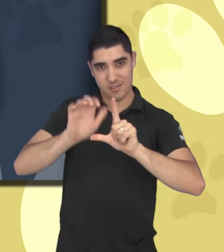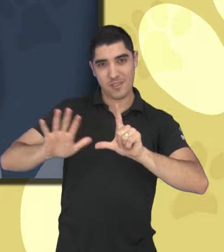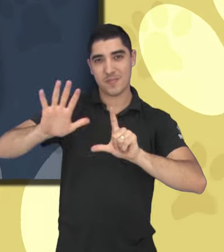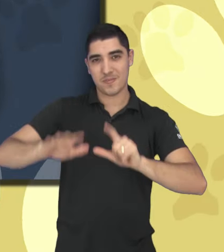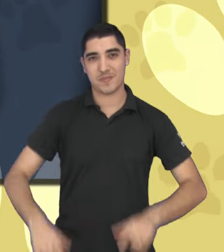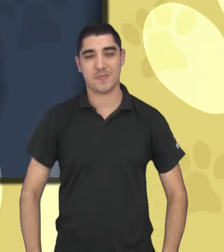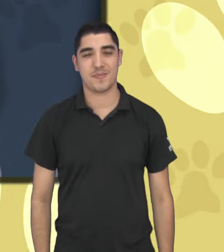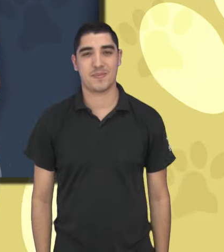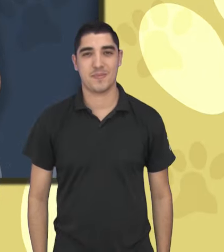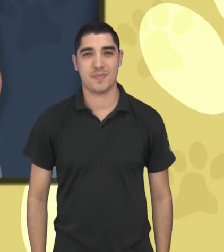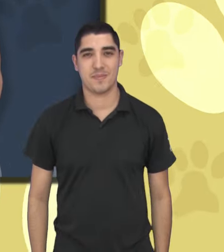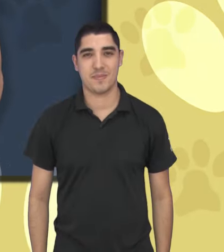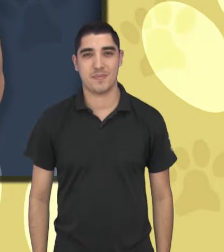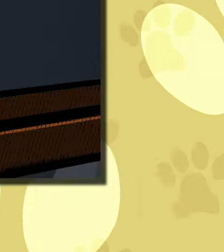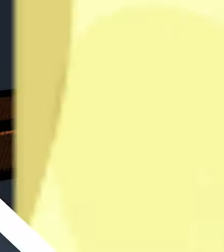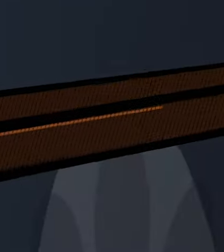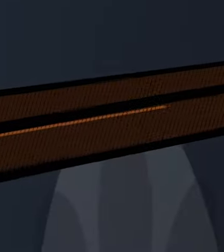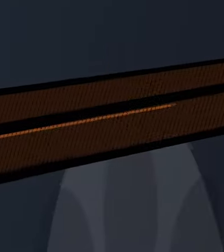Code.